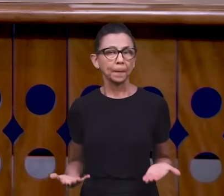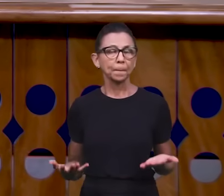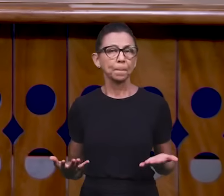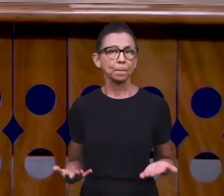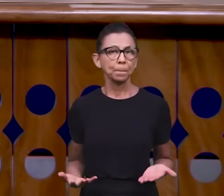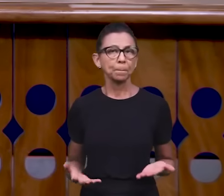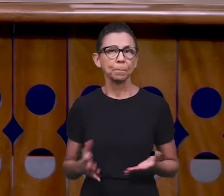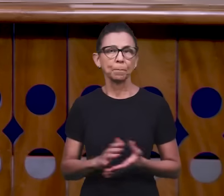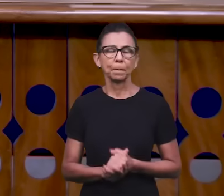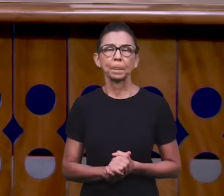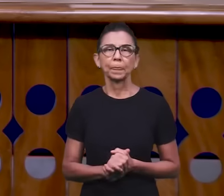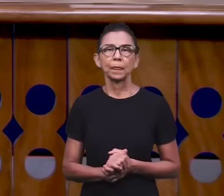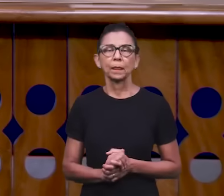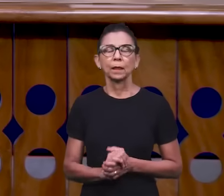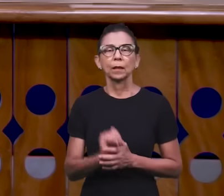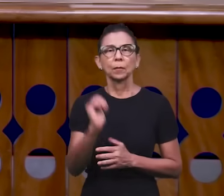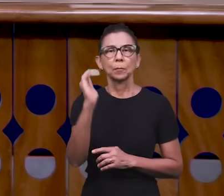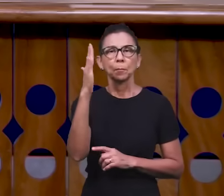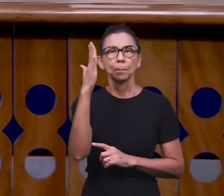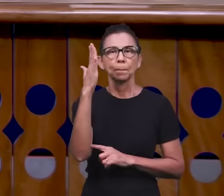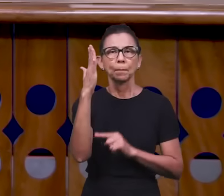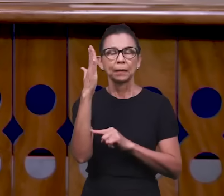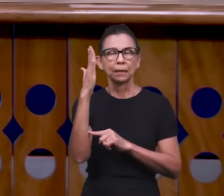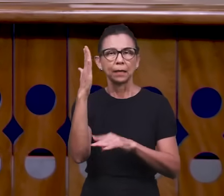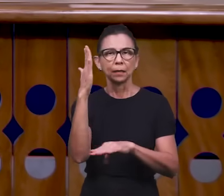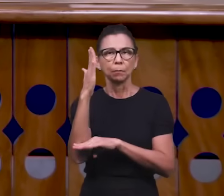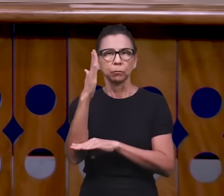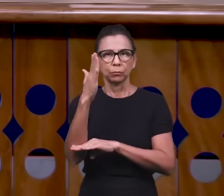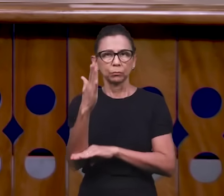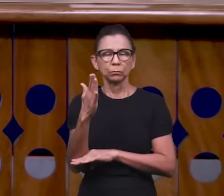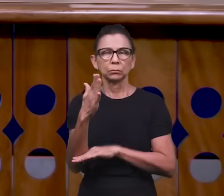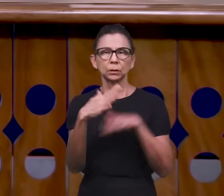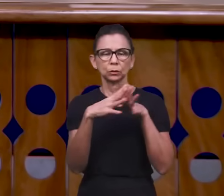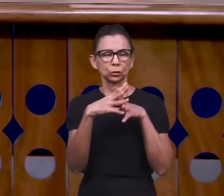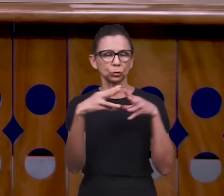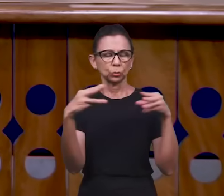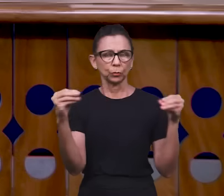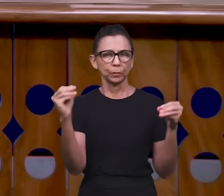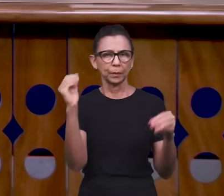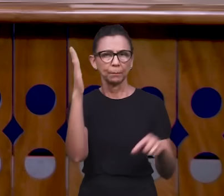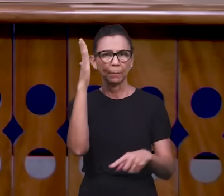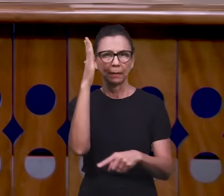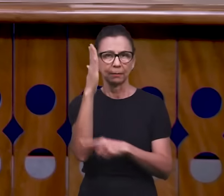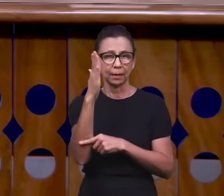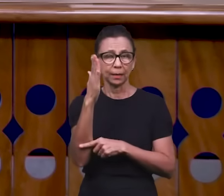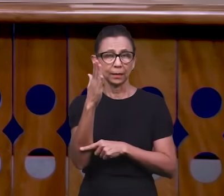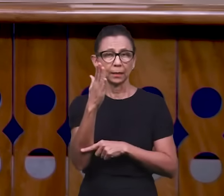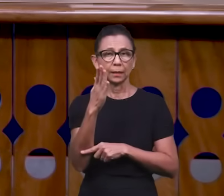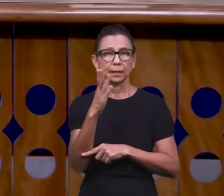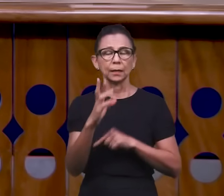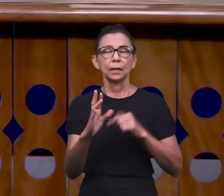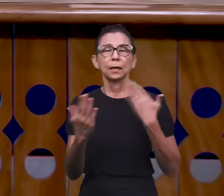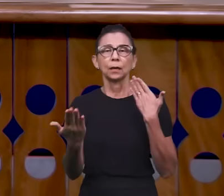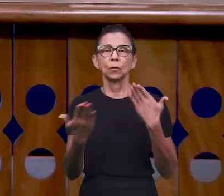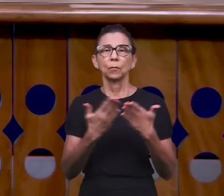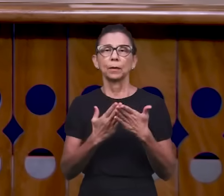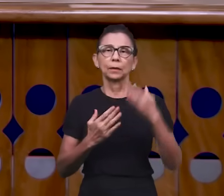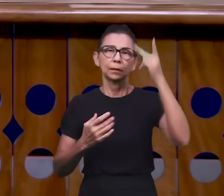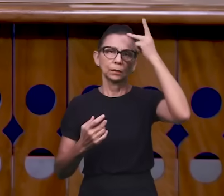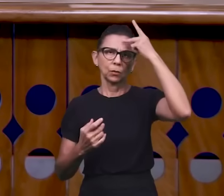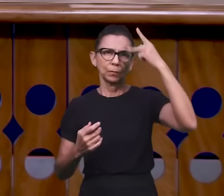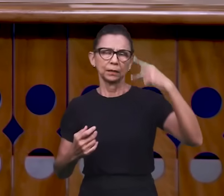tem que desaparecer porque ela fala do homem. E ela tem que desaparecer no fogo para forjar os instrumentos de guerra,